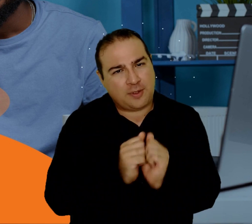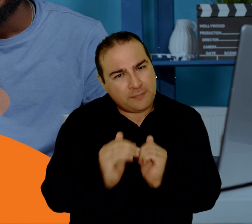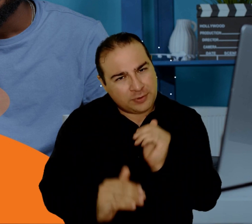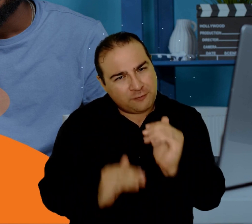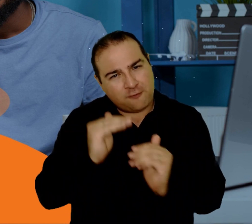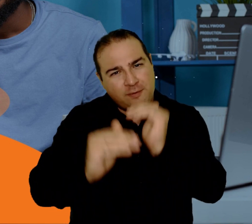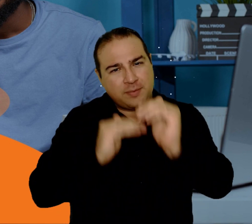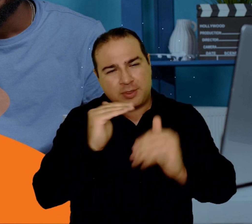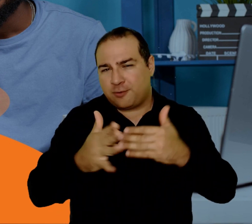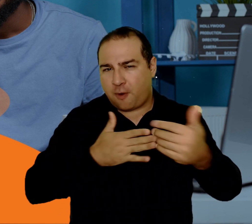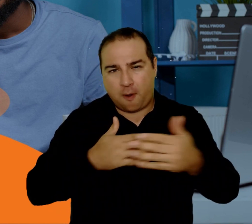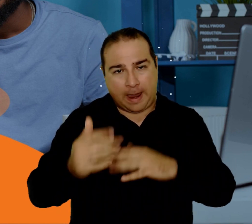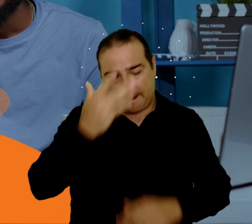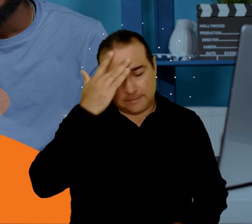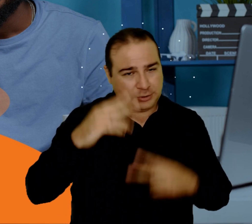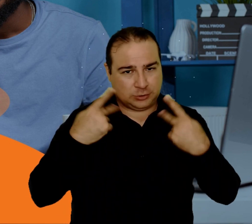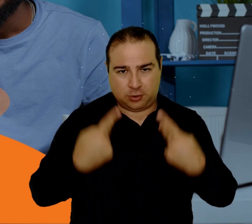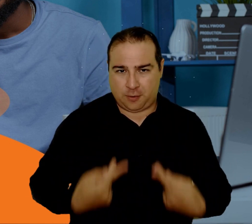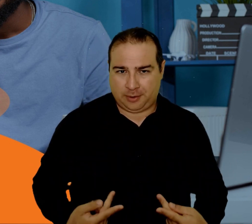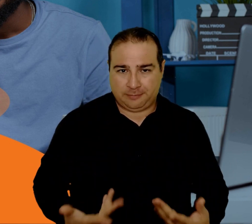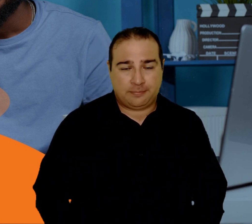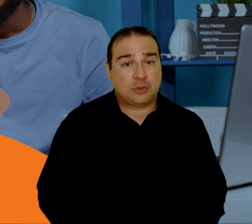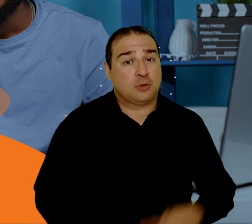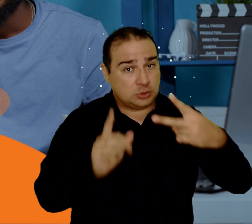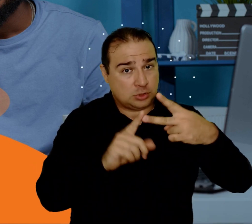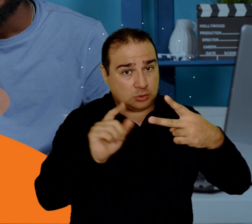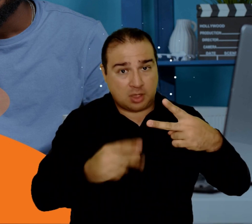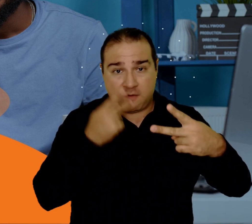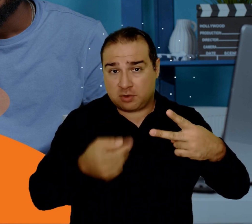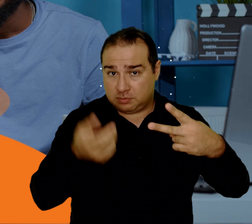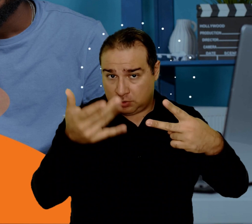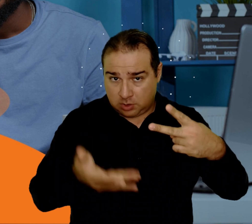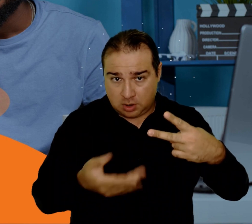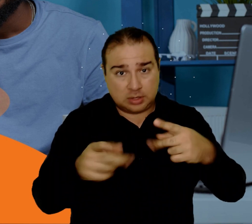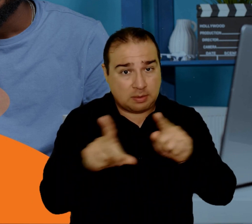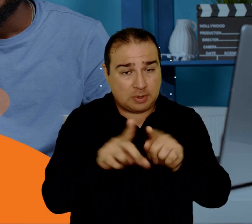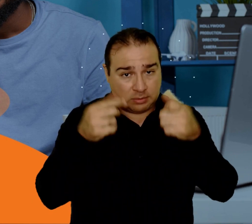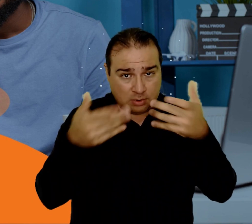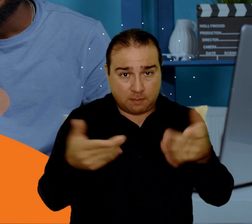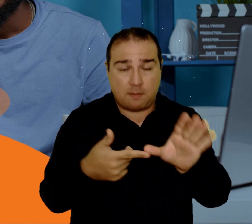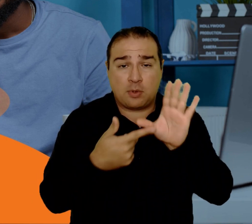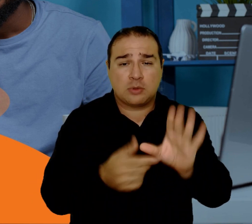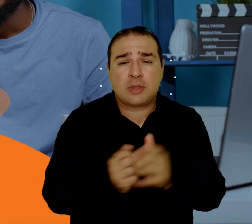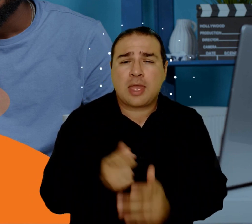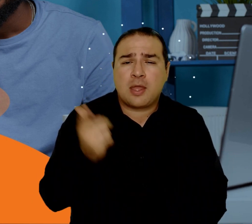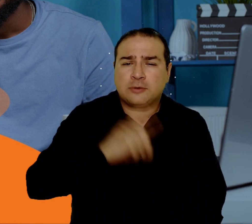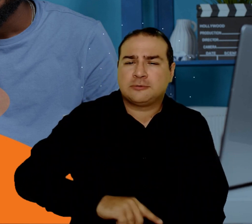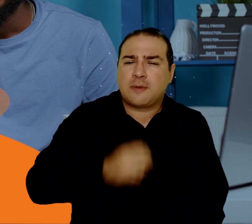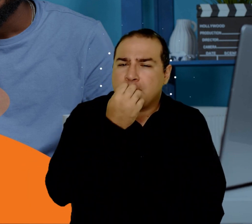importante para o desenvolvimento de qualquer ser humano, né? E o outro ponto é o que você acabou de trazer, é